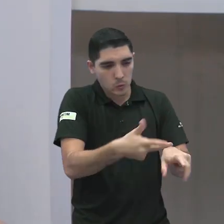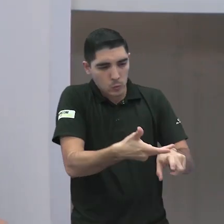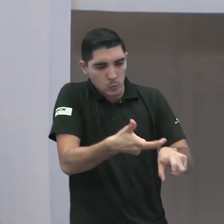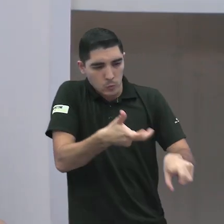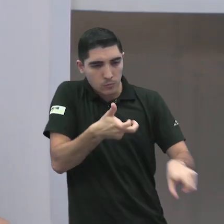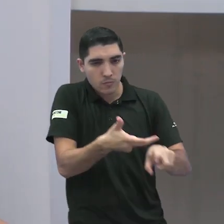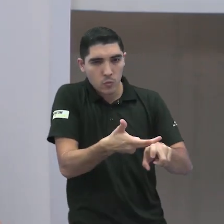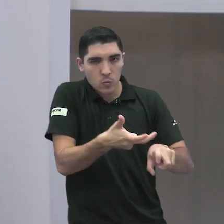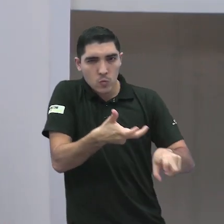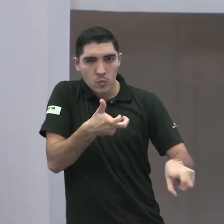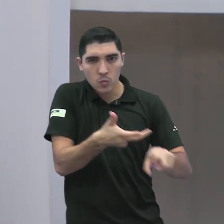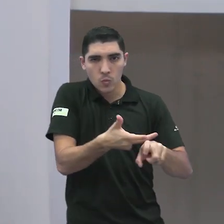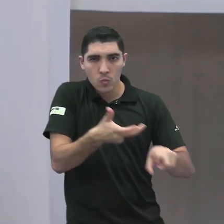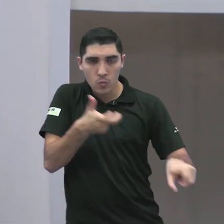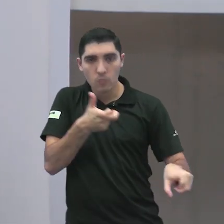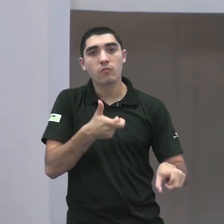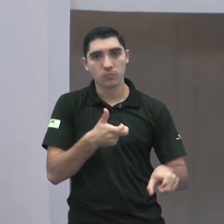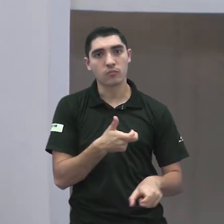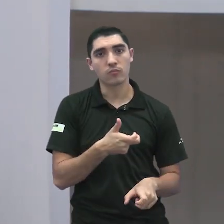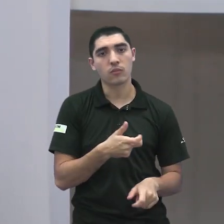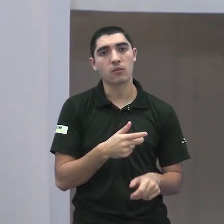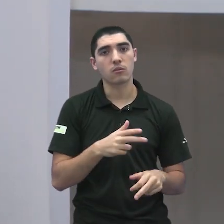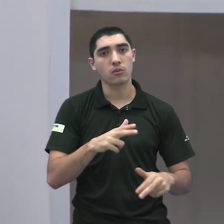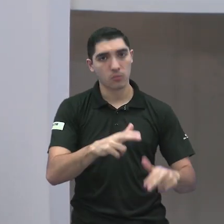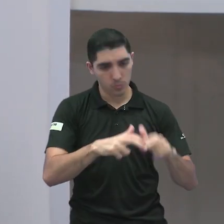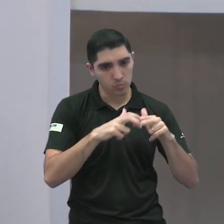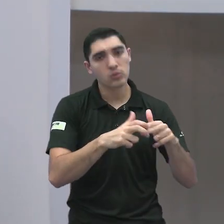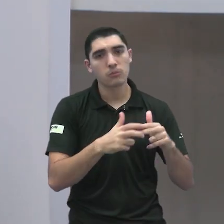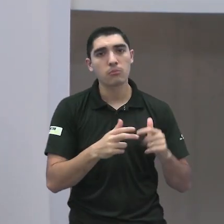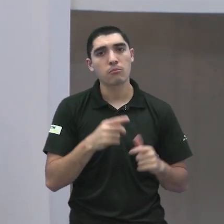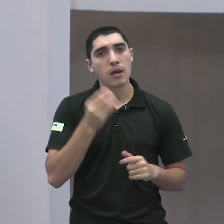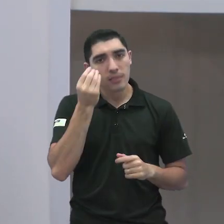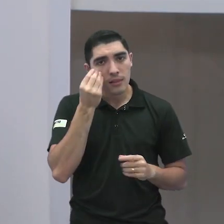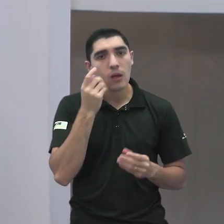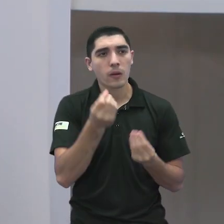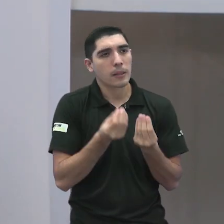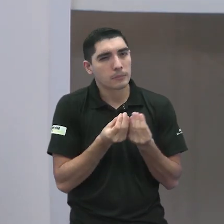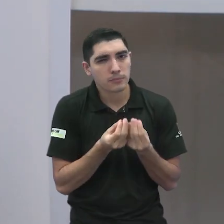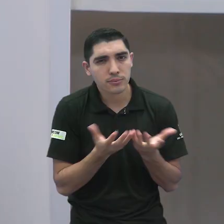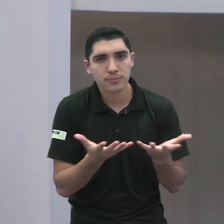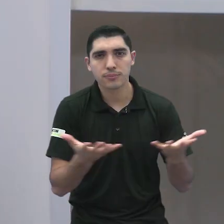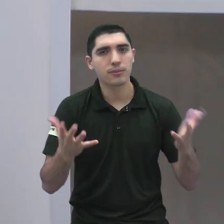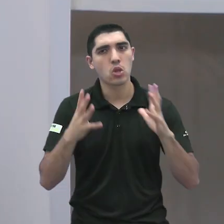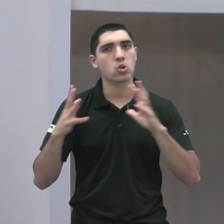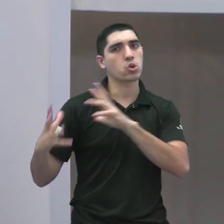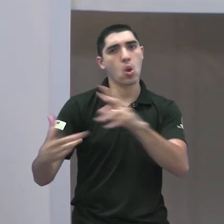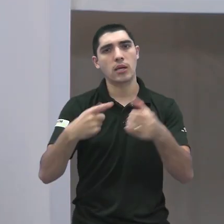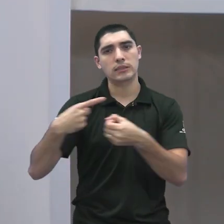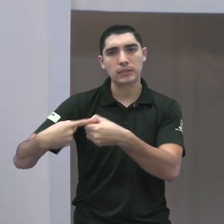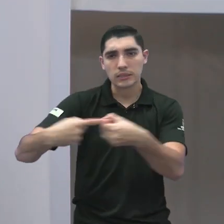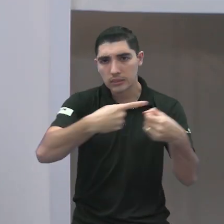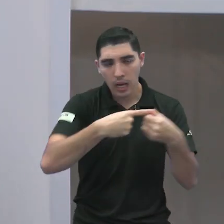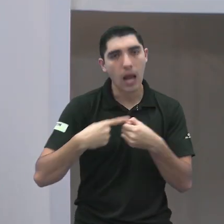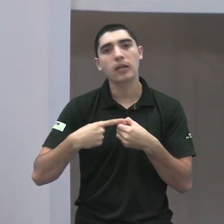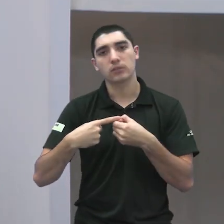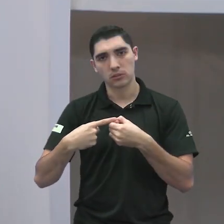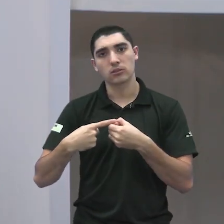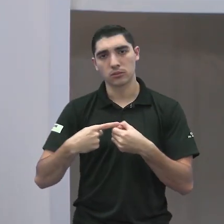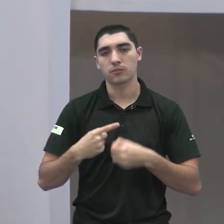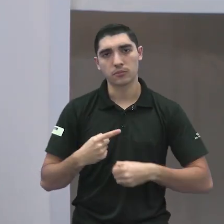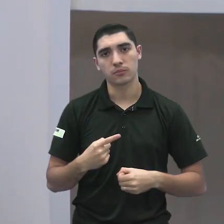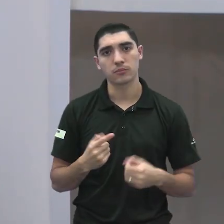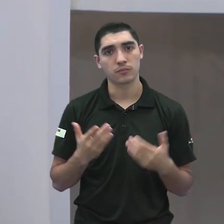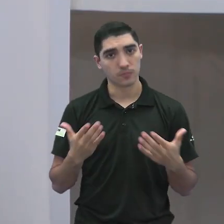para fabricação do antiveneno, soro antiescorpiônico. E aí é distribuído para toda a cidade, para